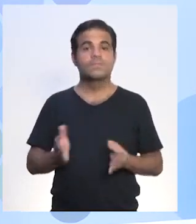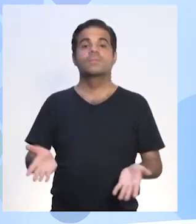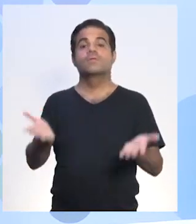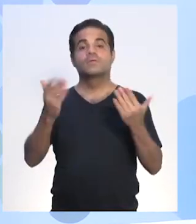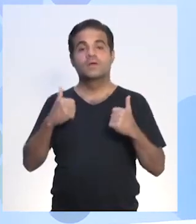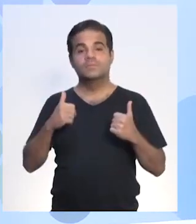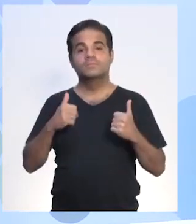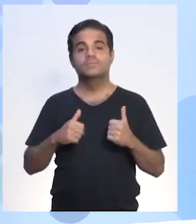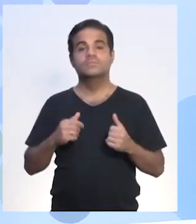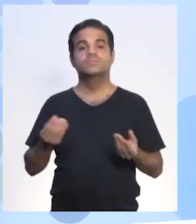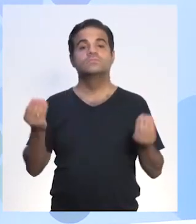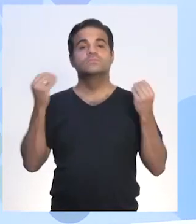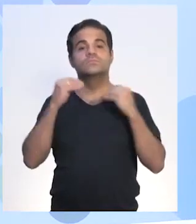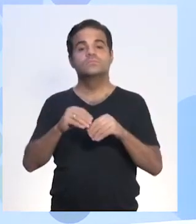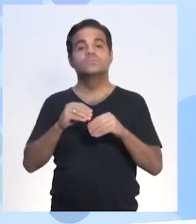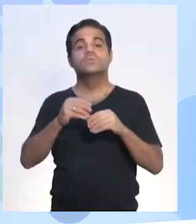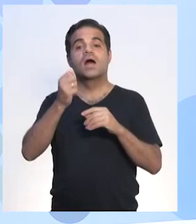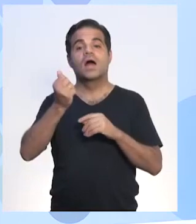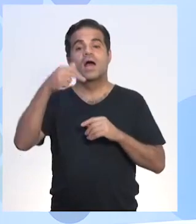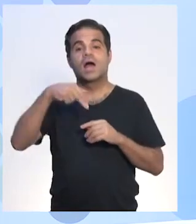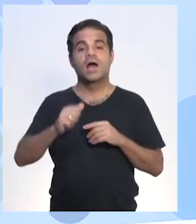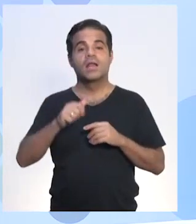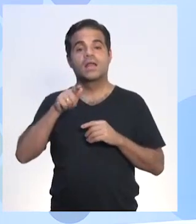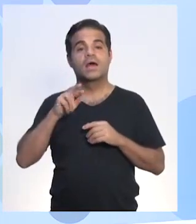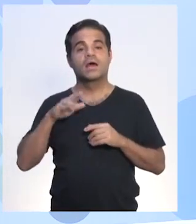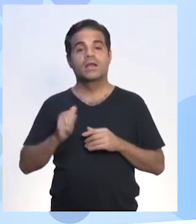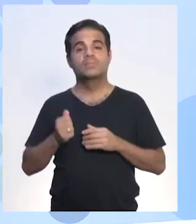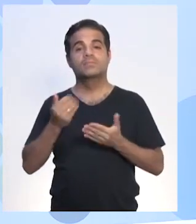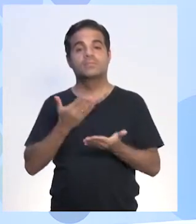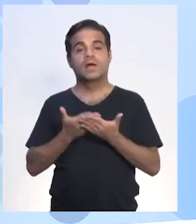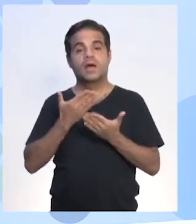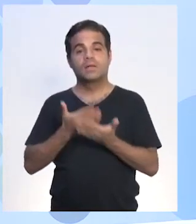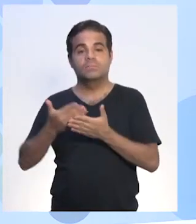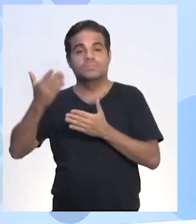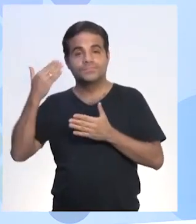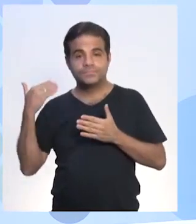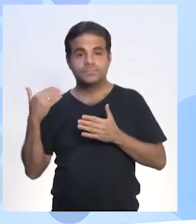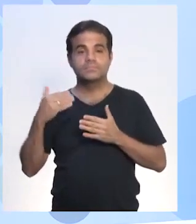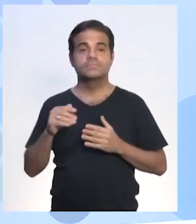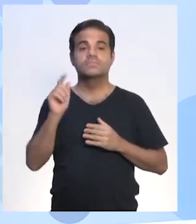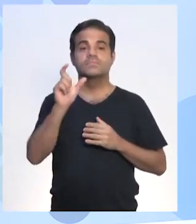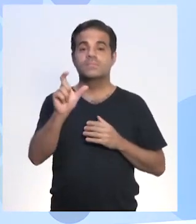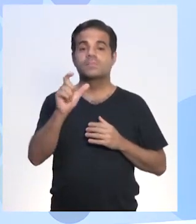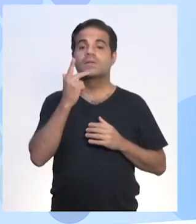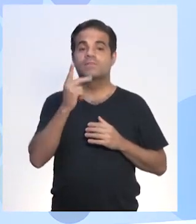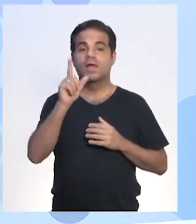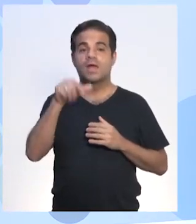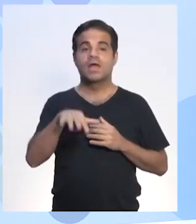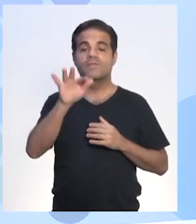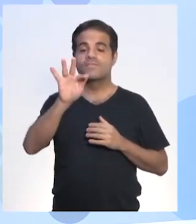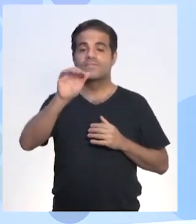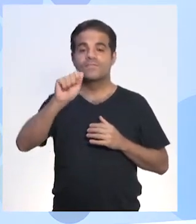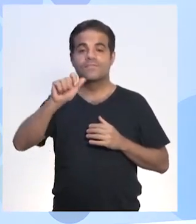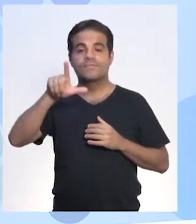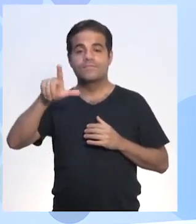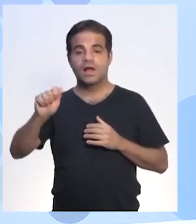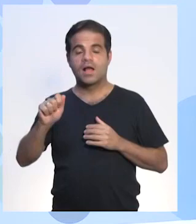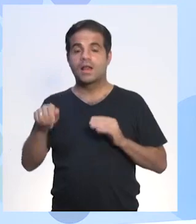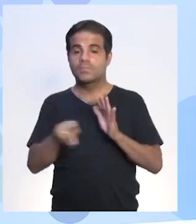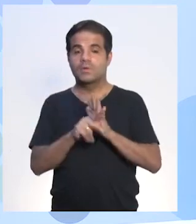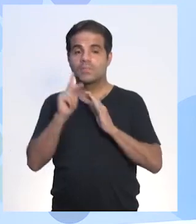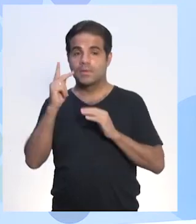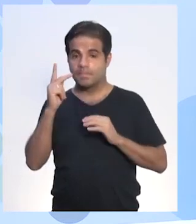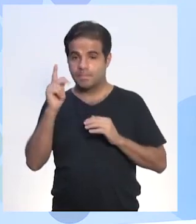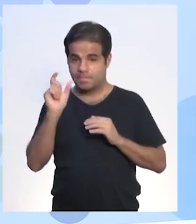vamos lá. Vamos montar esses anagramas como nós aprendemos na aula passada. A palavra é fala. Então, a própria